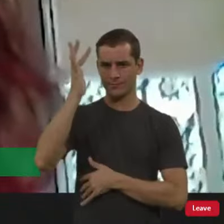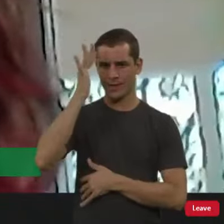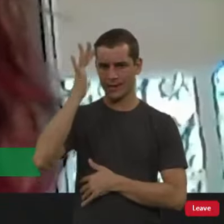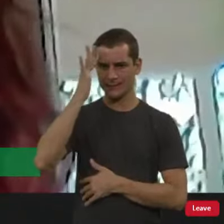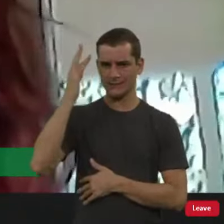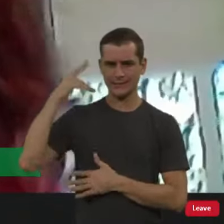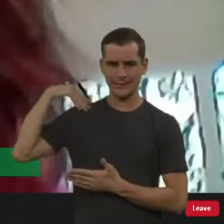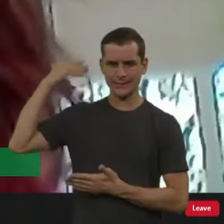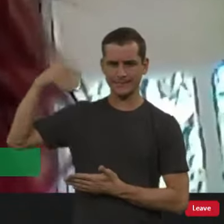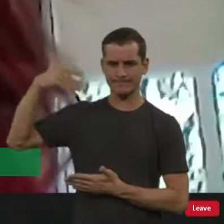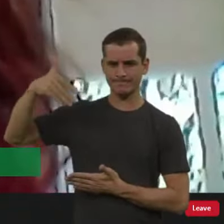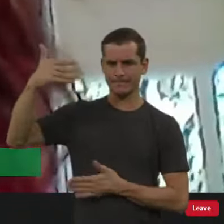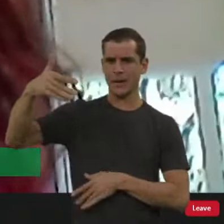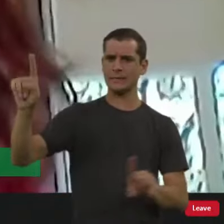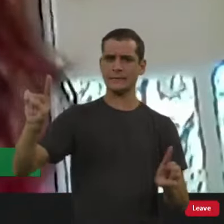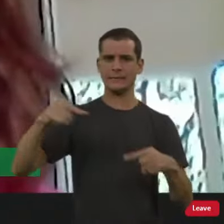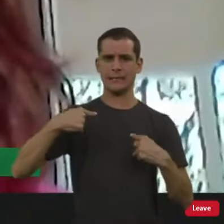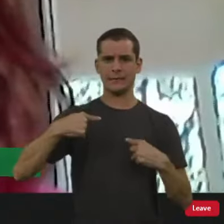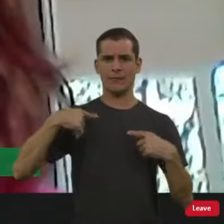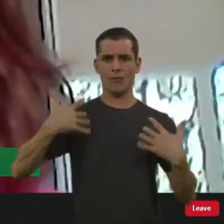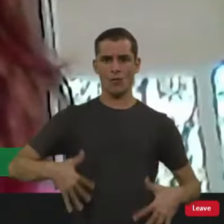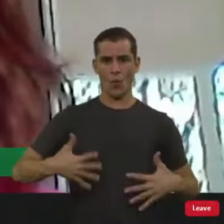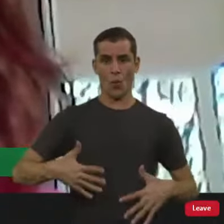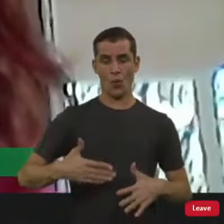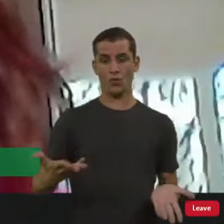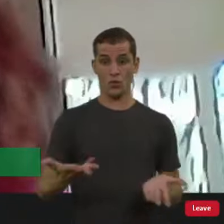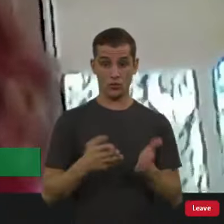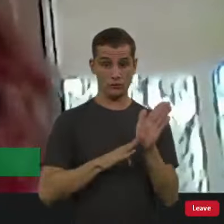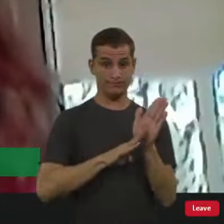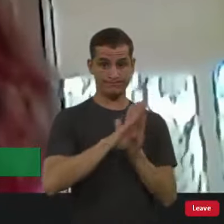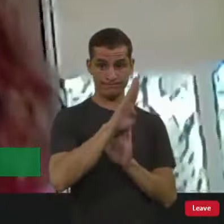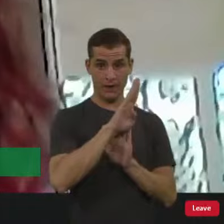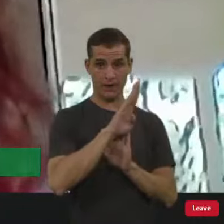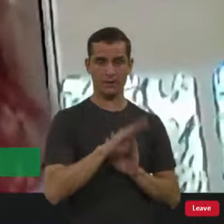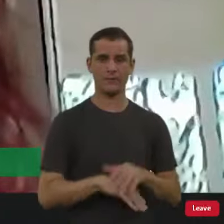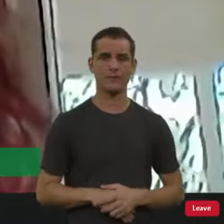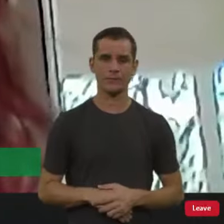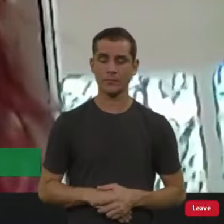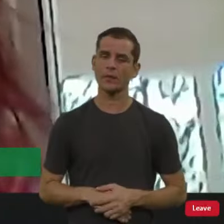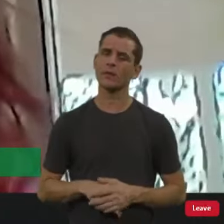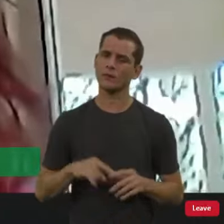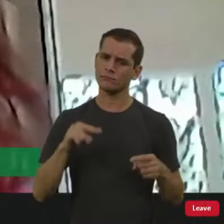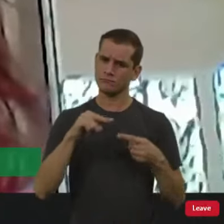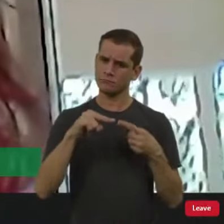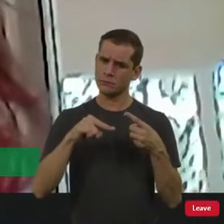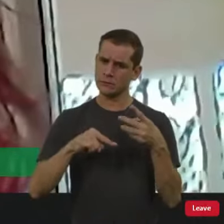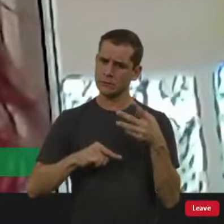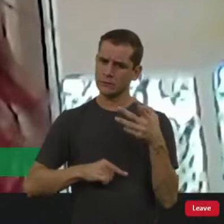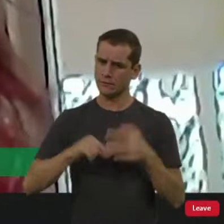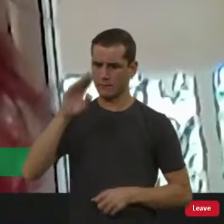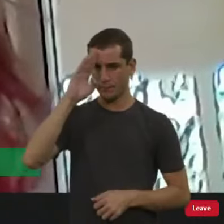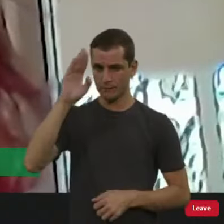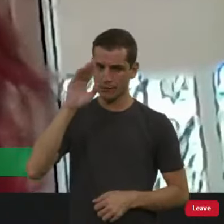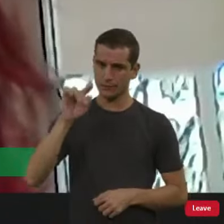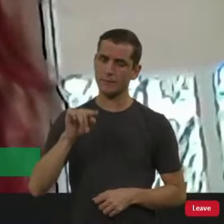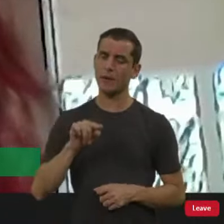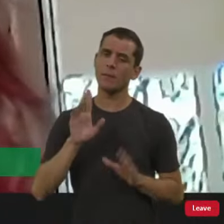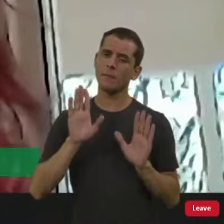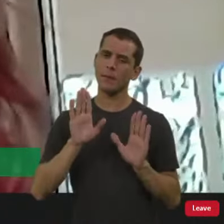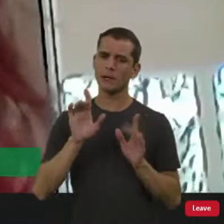da hipertensão pulmonar, mudou bastante. Antes de começar com alguns pontos principais que eu quero trazer aqui, eu vou